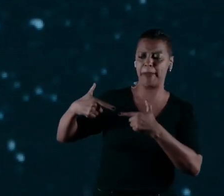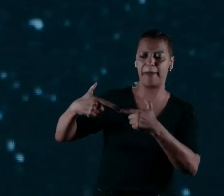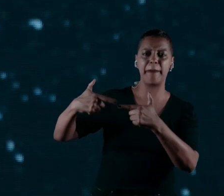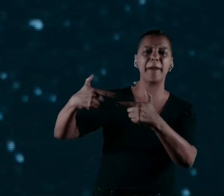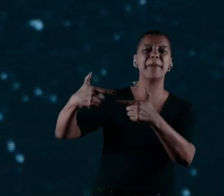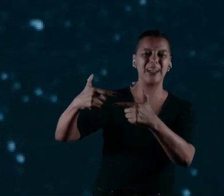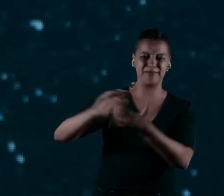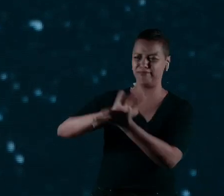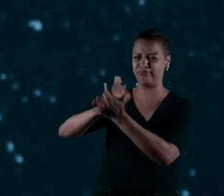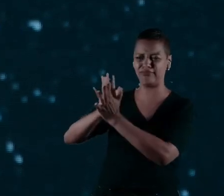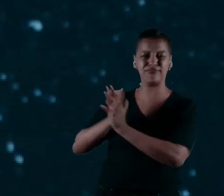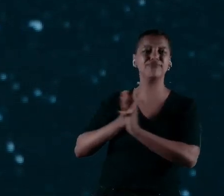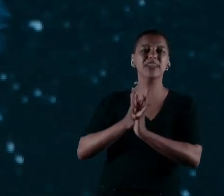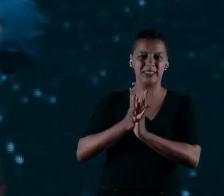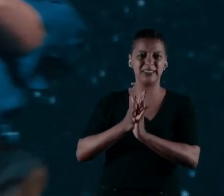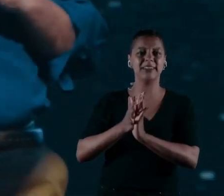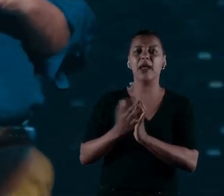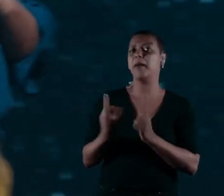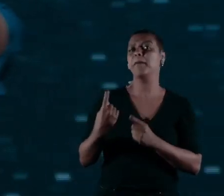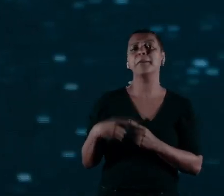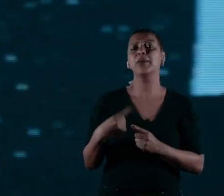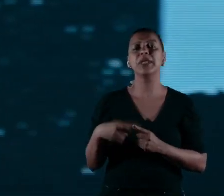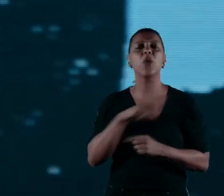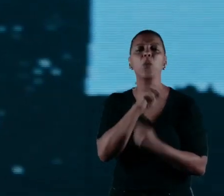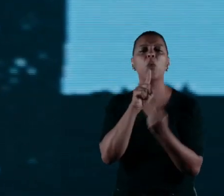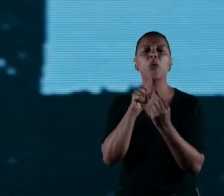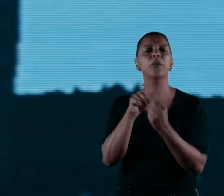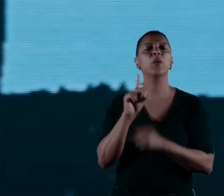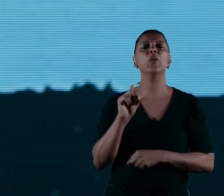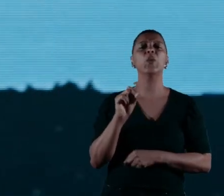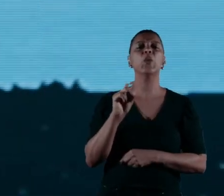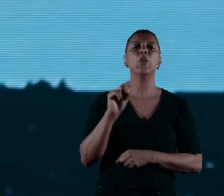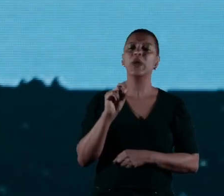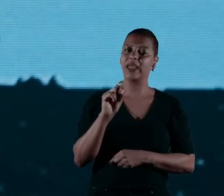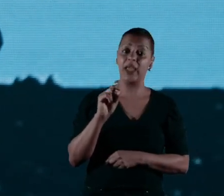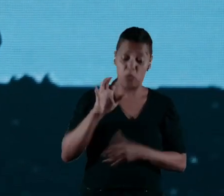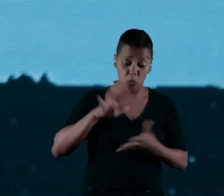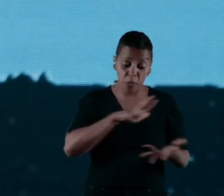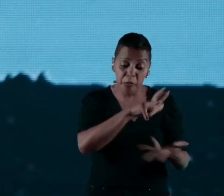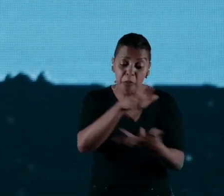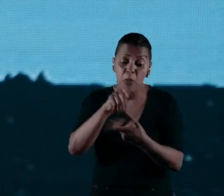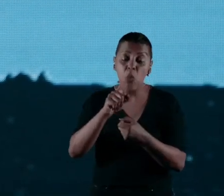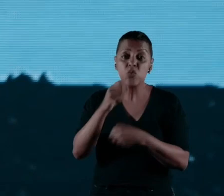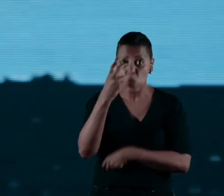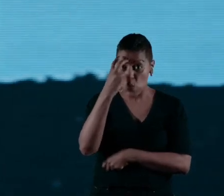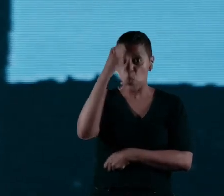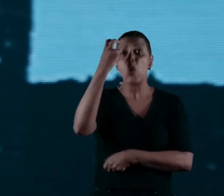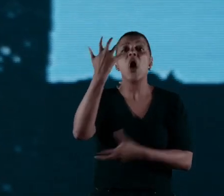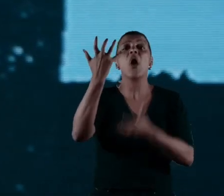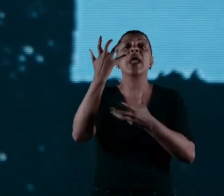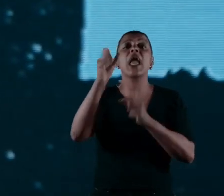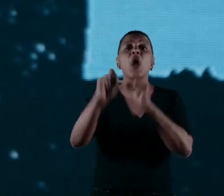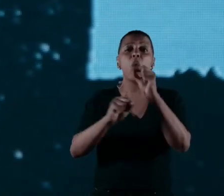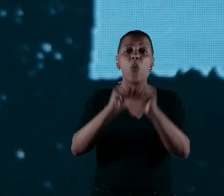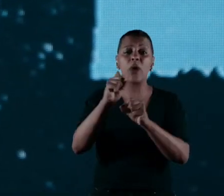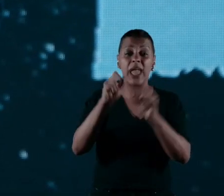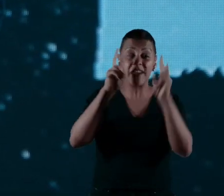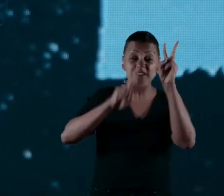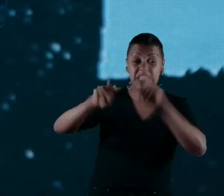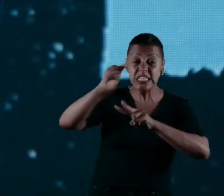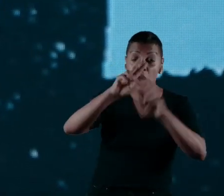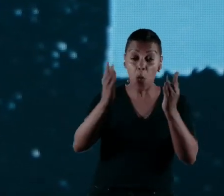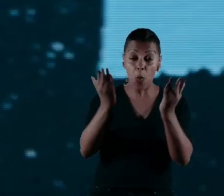cujo viés, cuja proposta é erradicar do mundo a visão